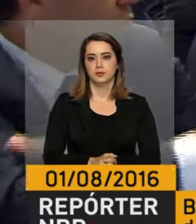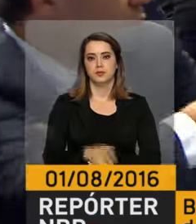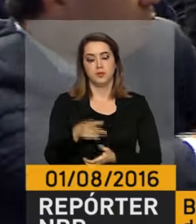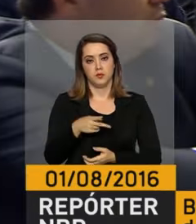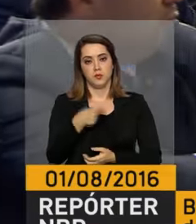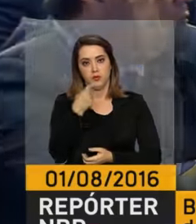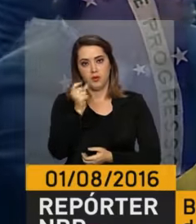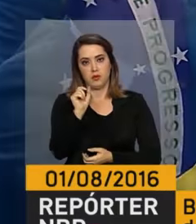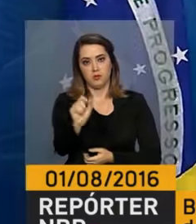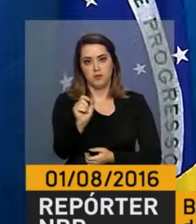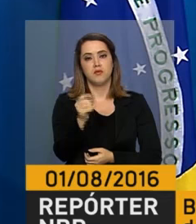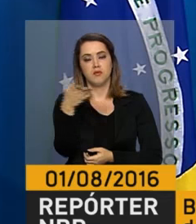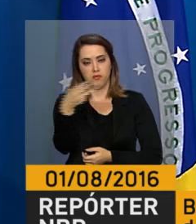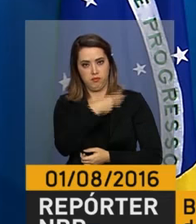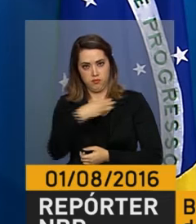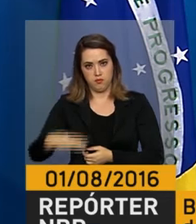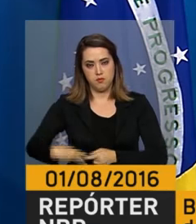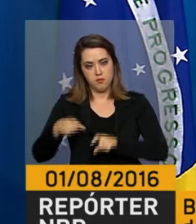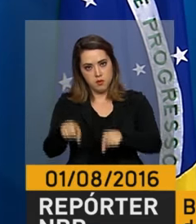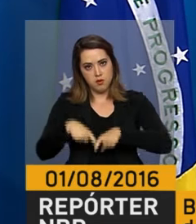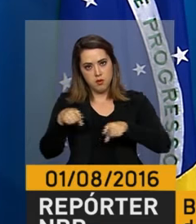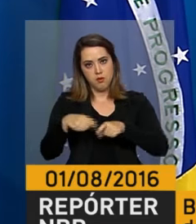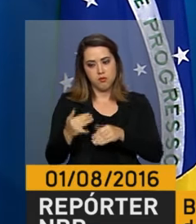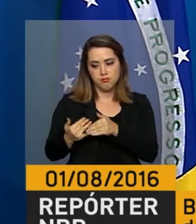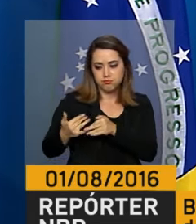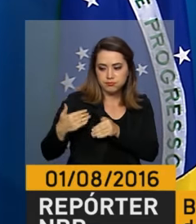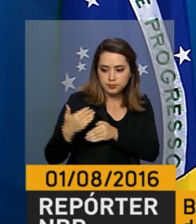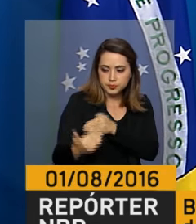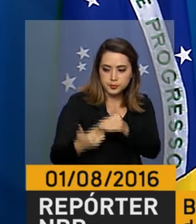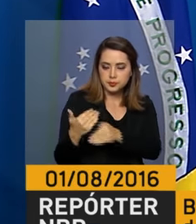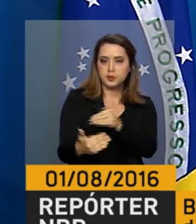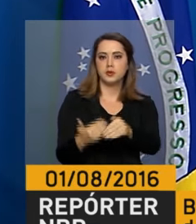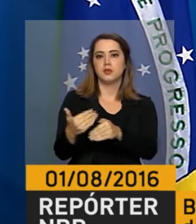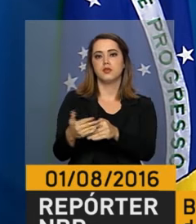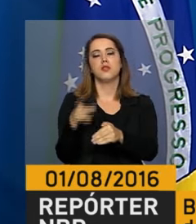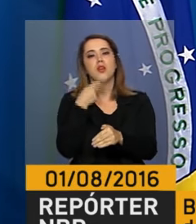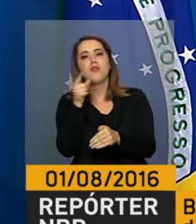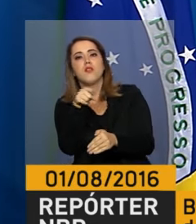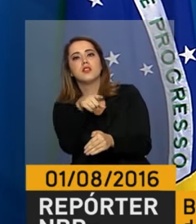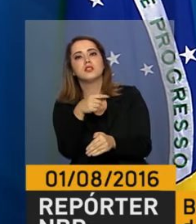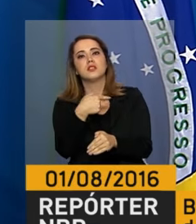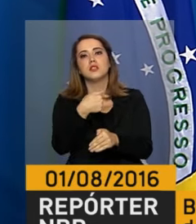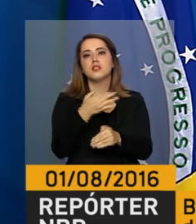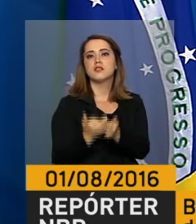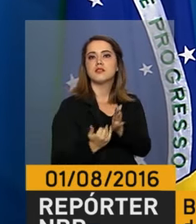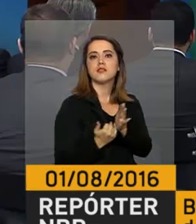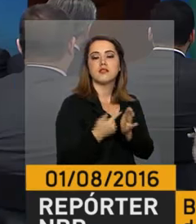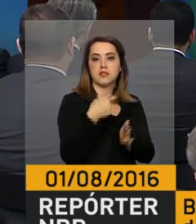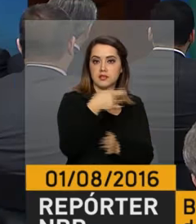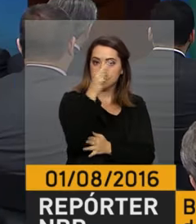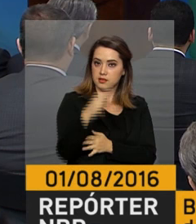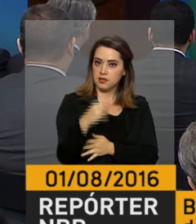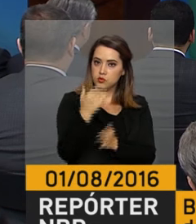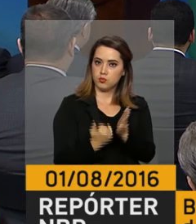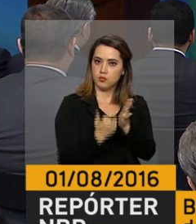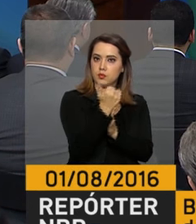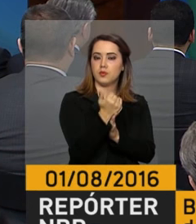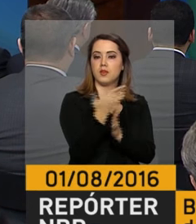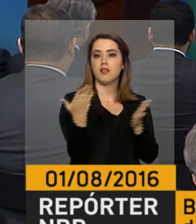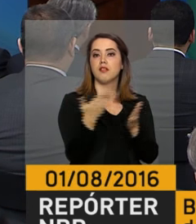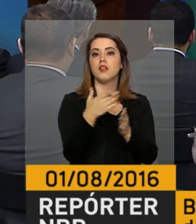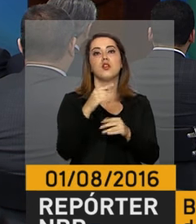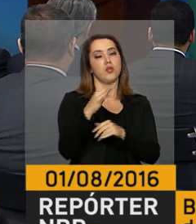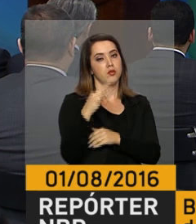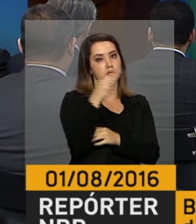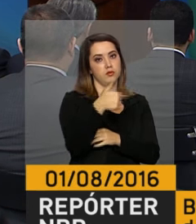o Blairo tem muito pela frente. Quando ele diz assim, olha, nós vamos passar de 7% das exportações para 10%, e